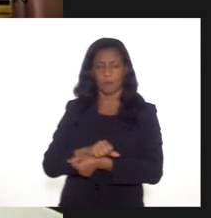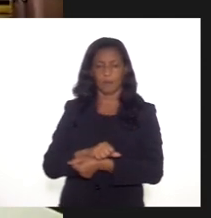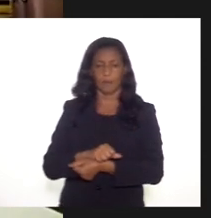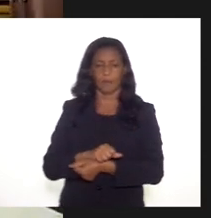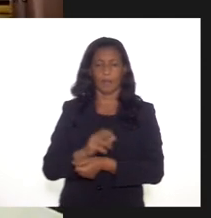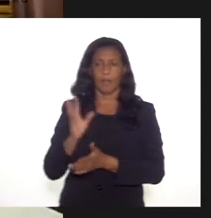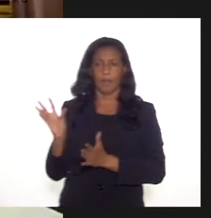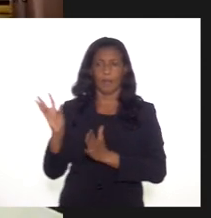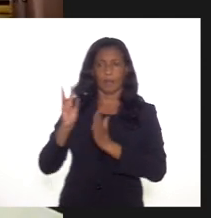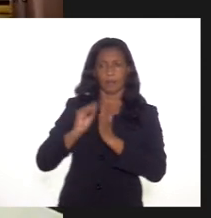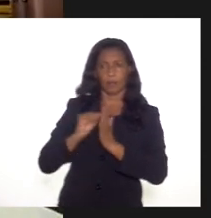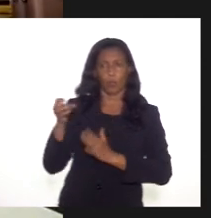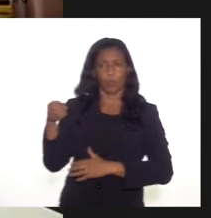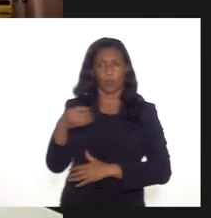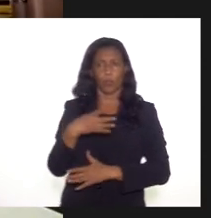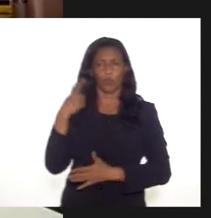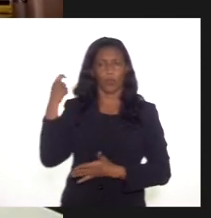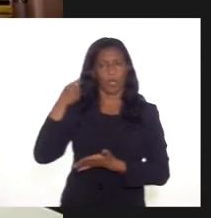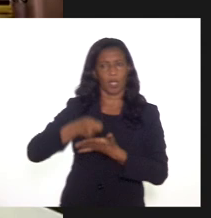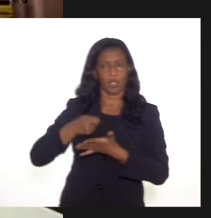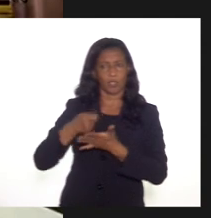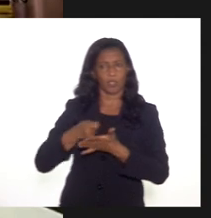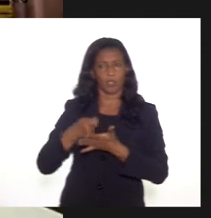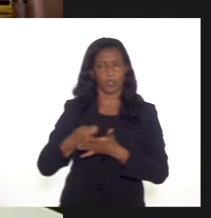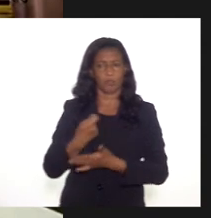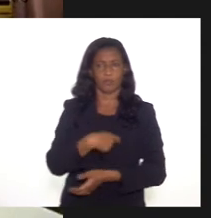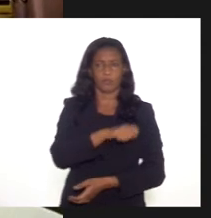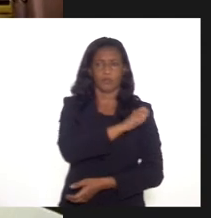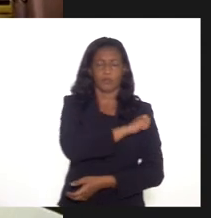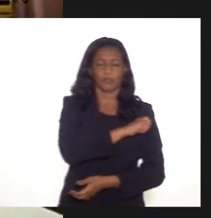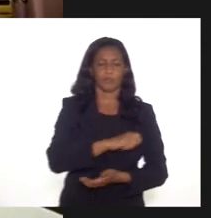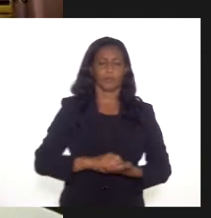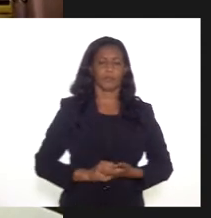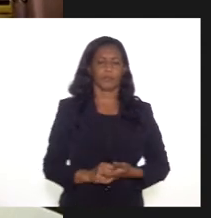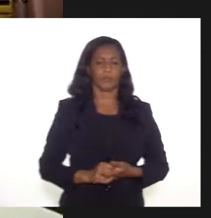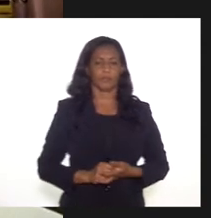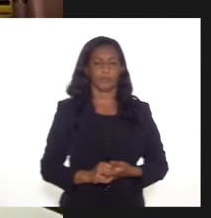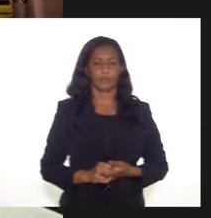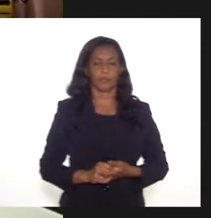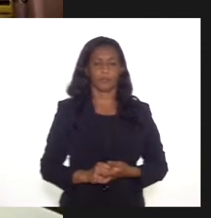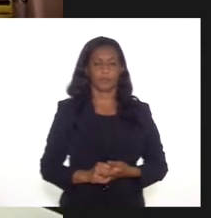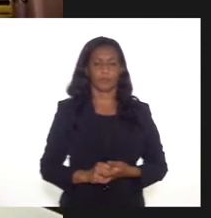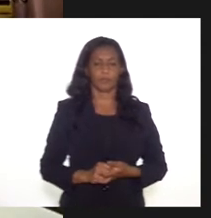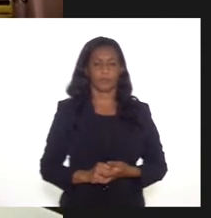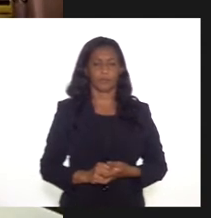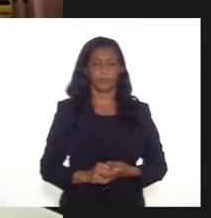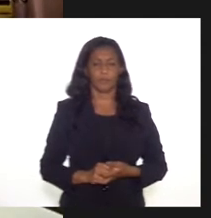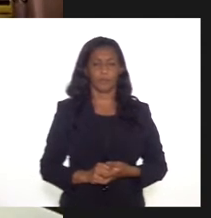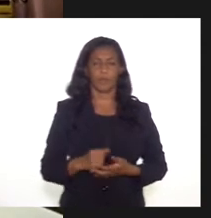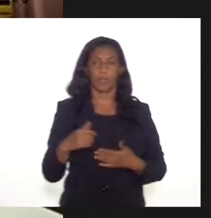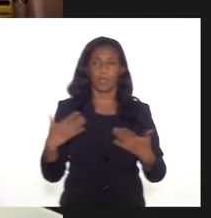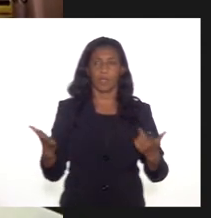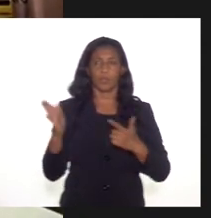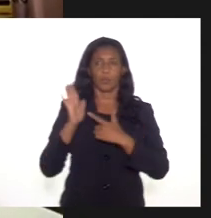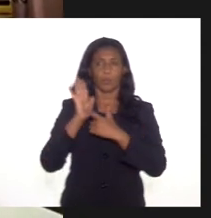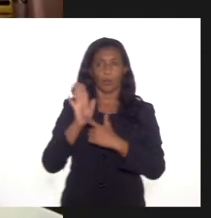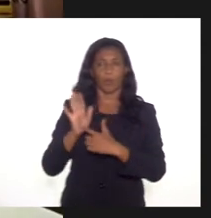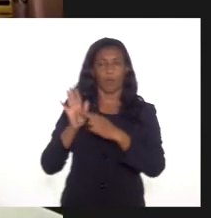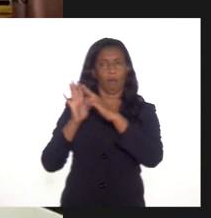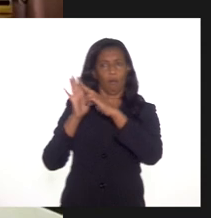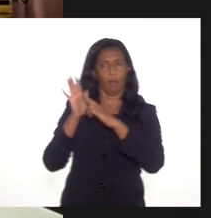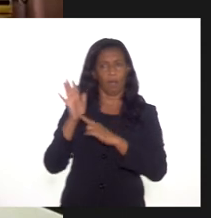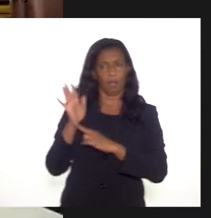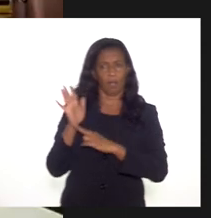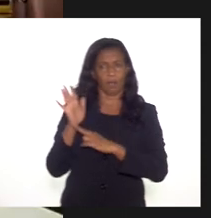adesão ao novo regime de recuperação fiscal e isso apresenta as regras